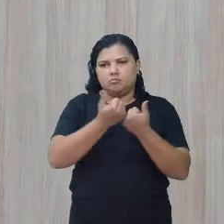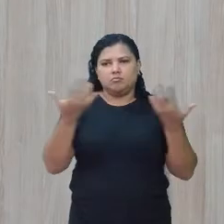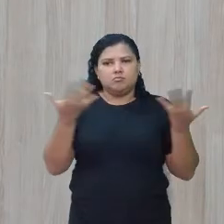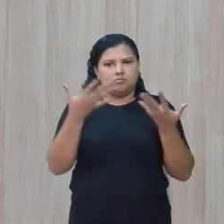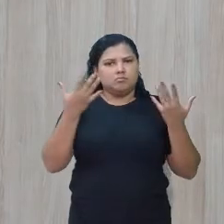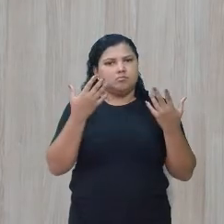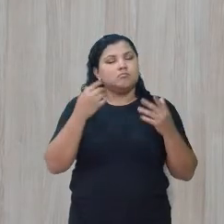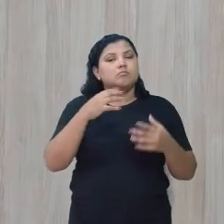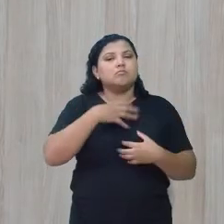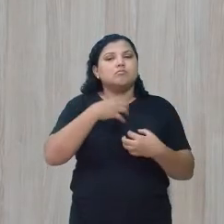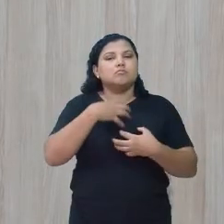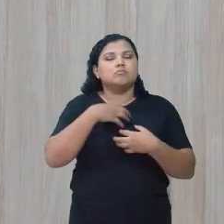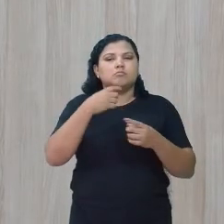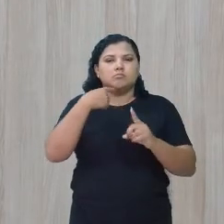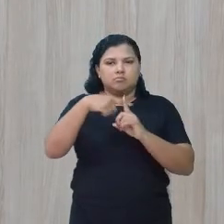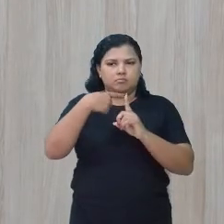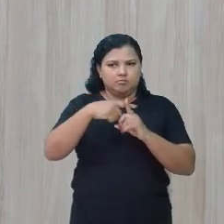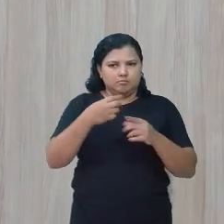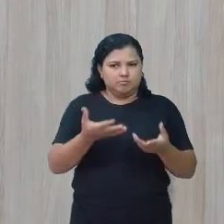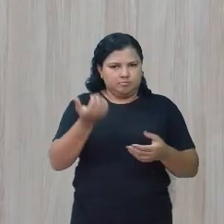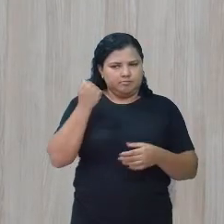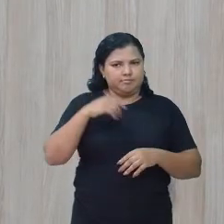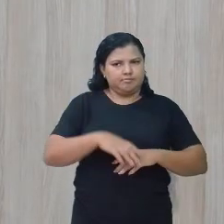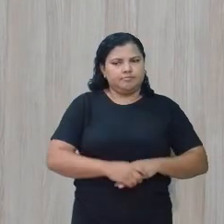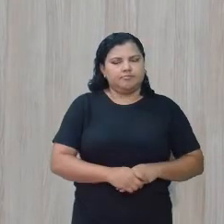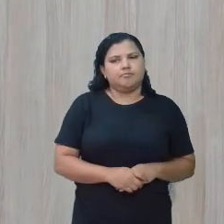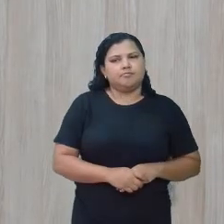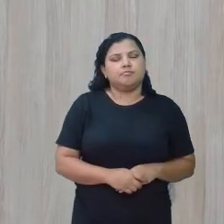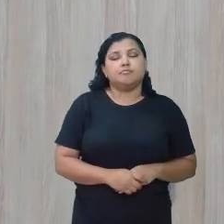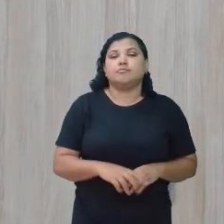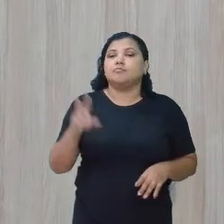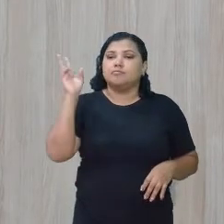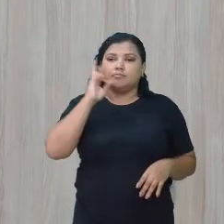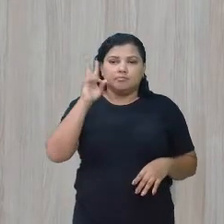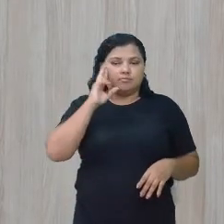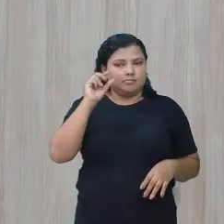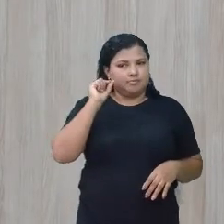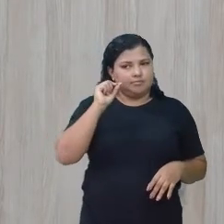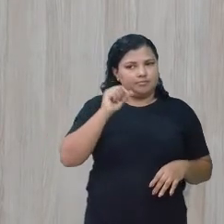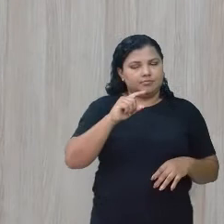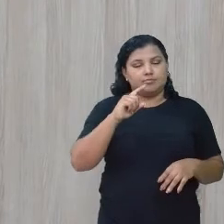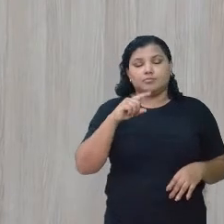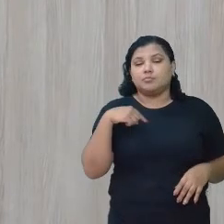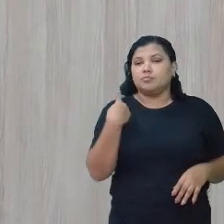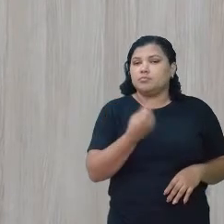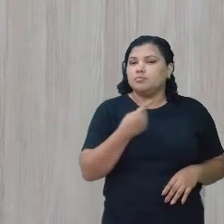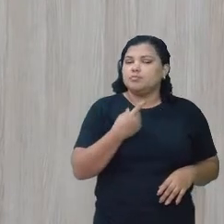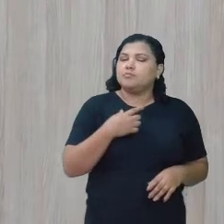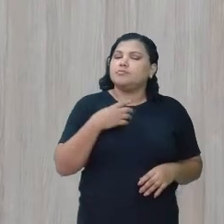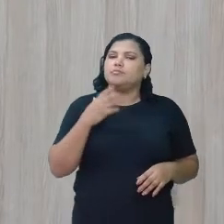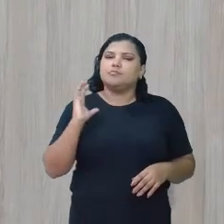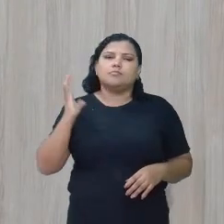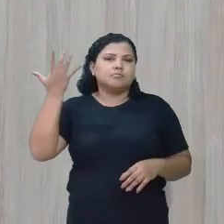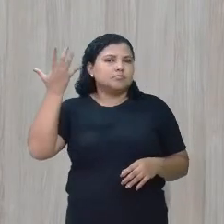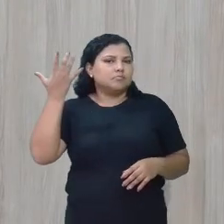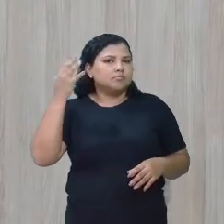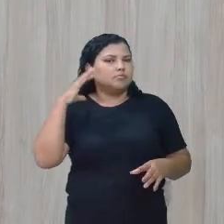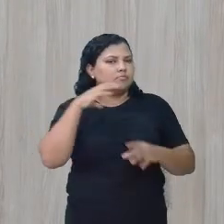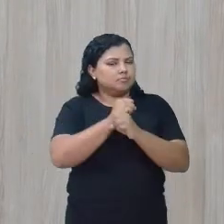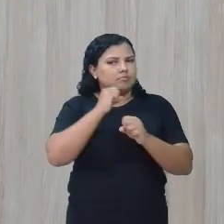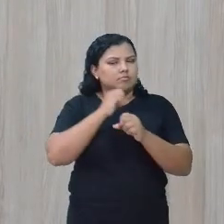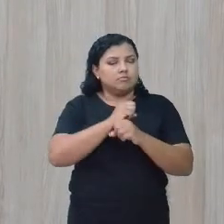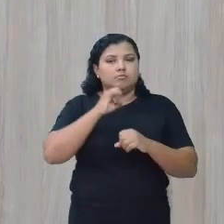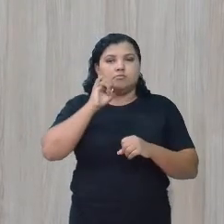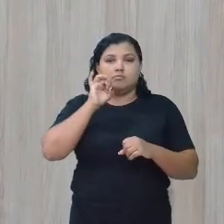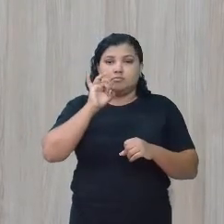resolver essa questão aí pelo método da adição, tá? Lembra, para a gente resolver pelo método da adição, quando eu fizer a